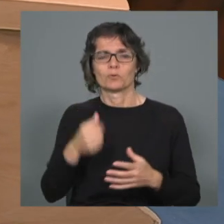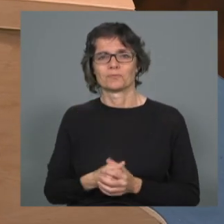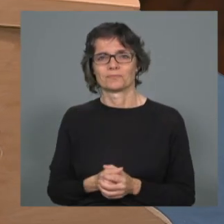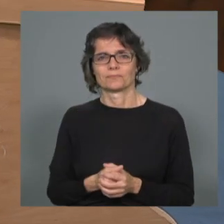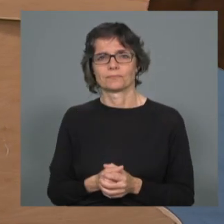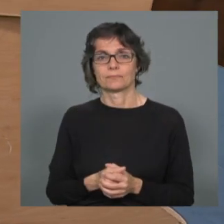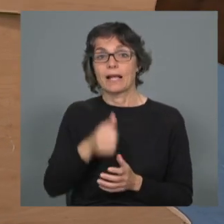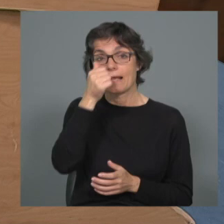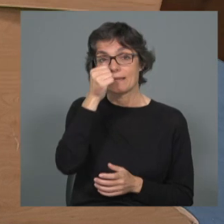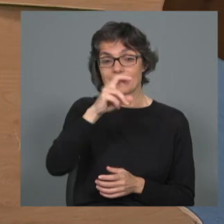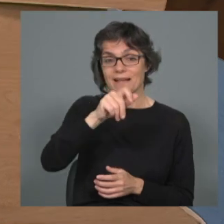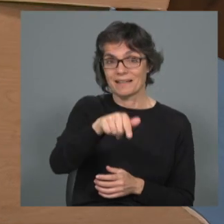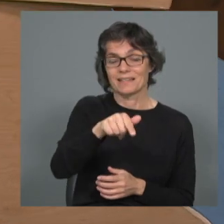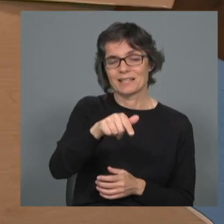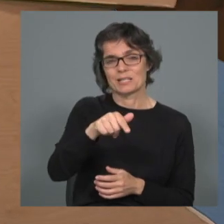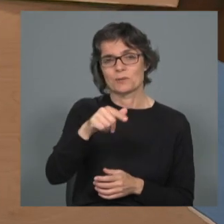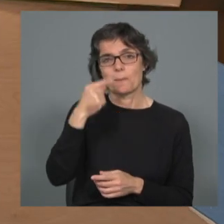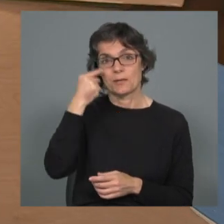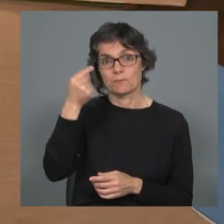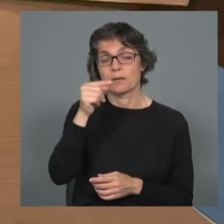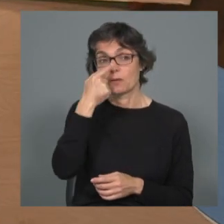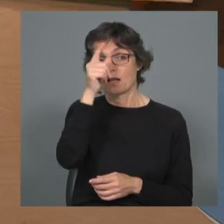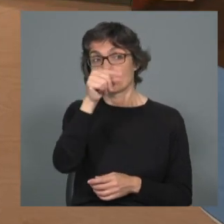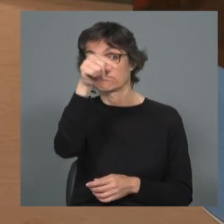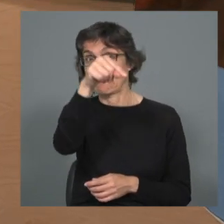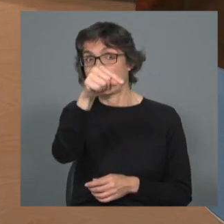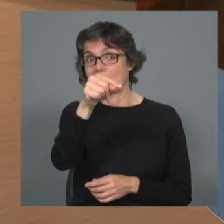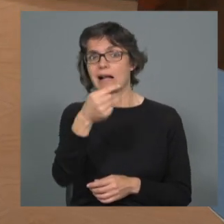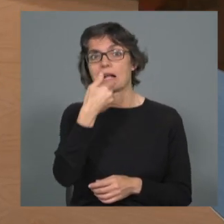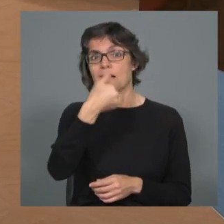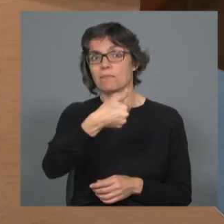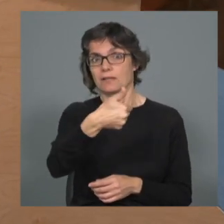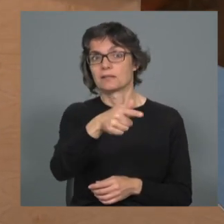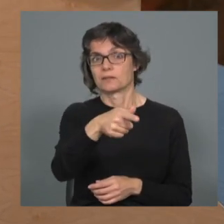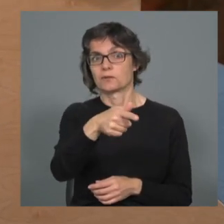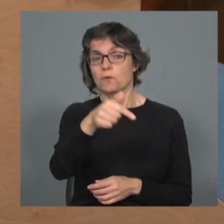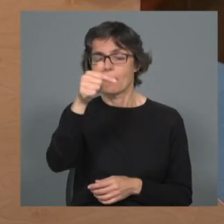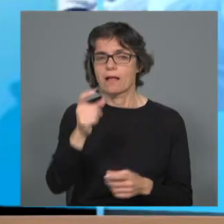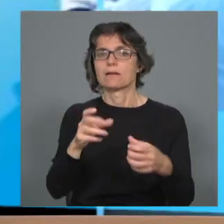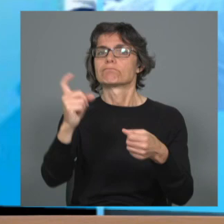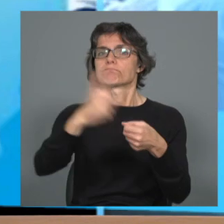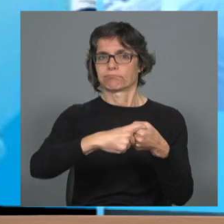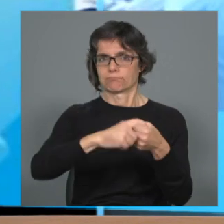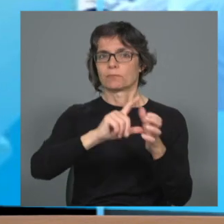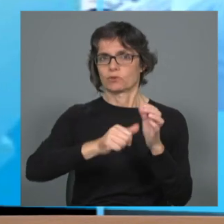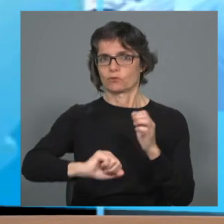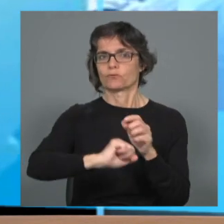Santarém é um caso típico. Foi alguém de Santarém que pediu para fazer uma parceria connosco